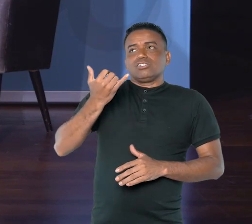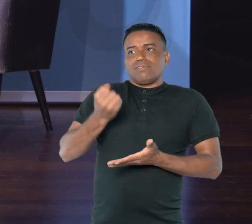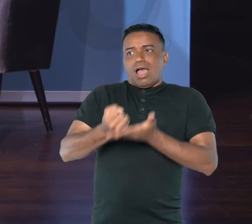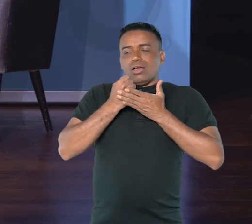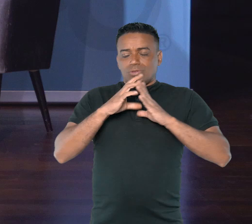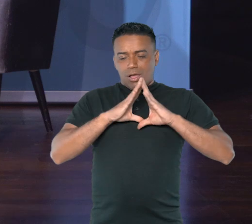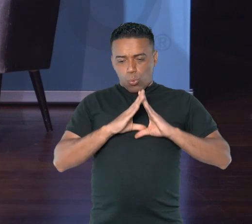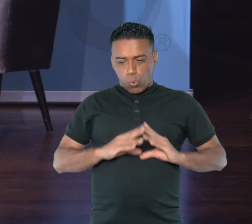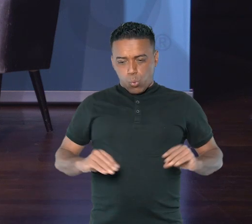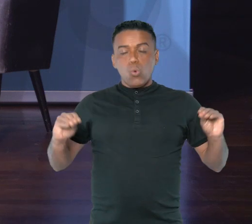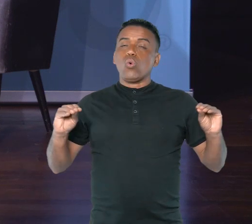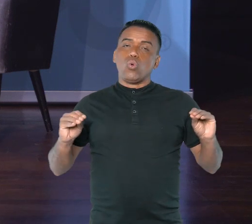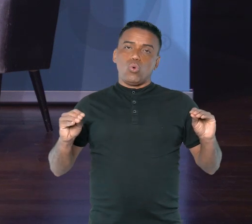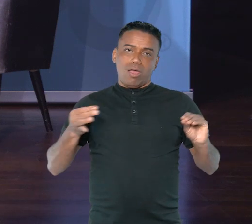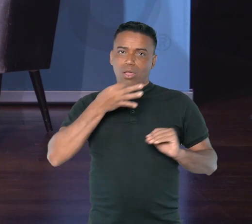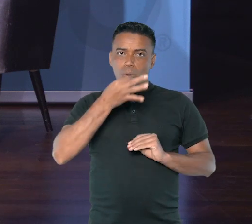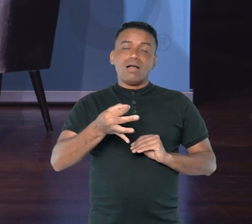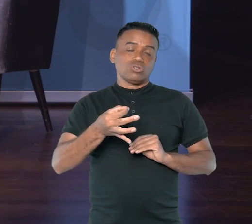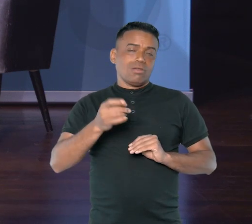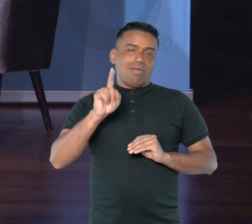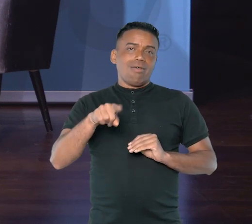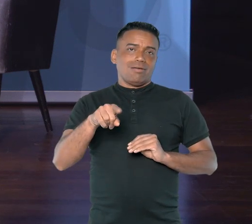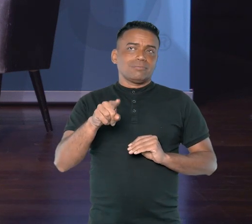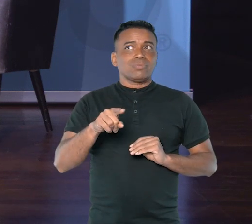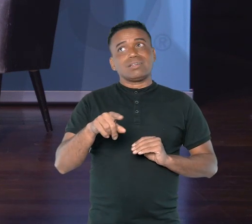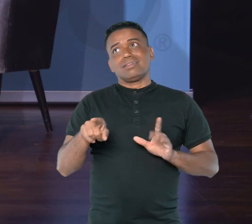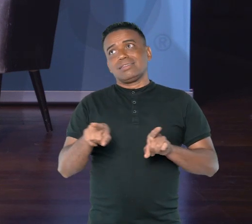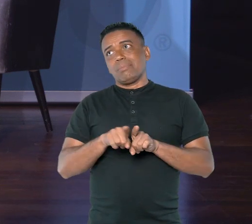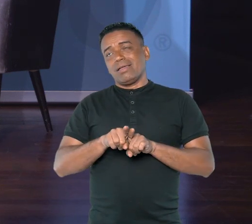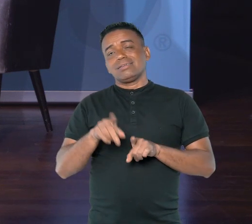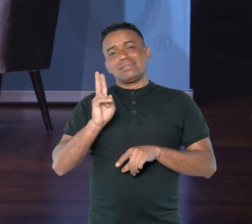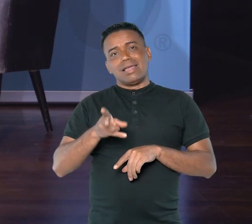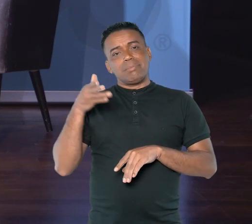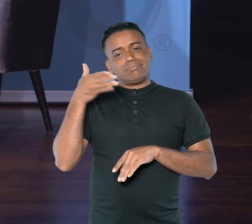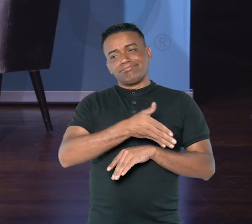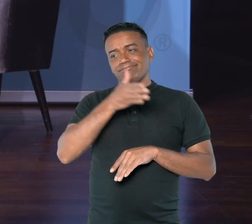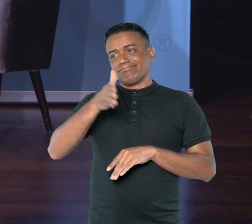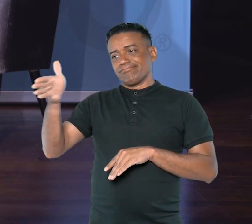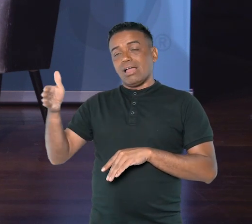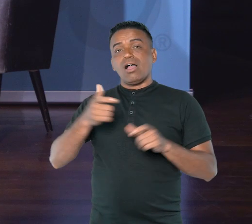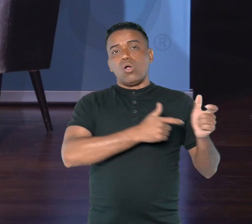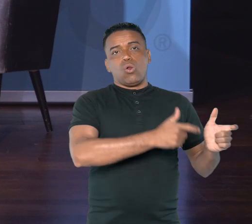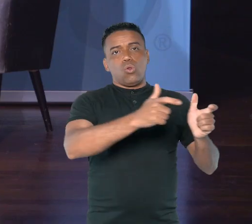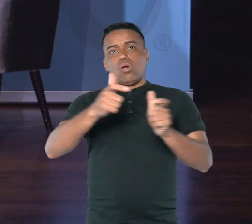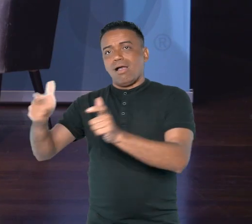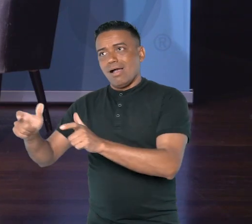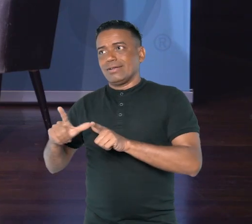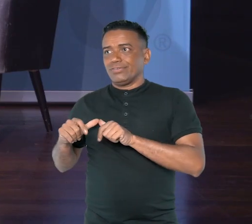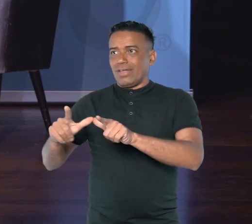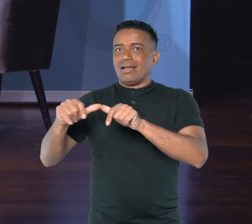né? Eu acho que é o caso. E, de alguma forma, eu também sempre recorri a lugares outros, a